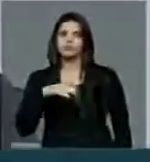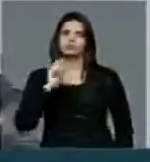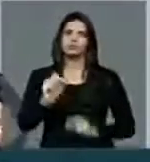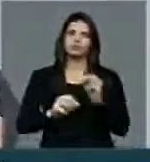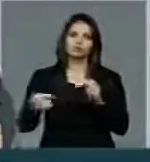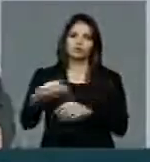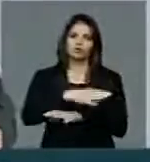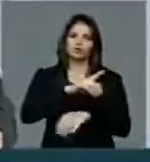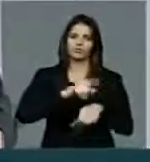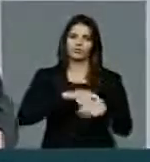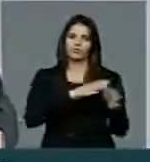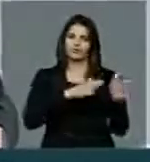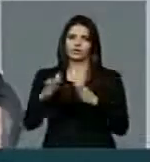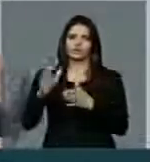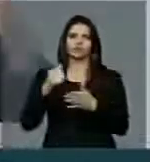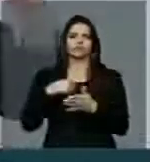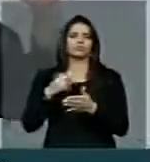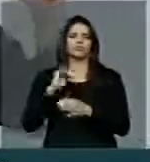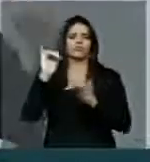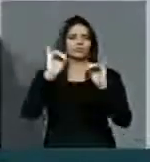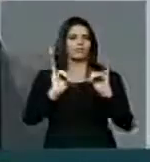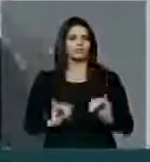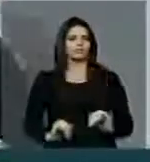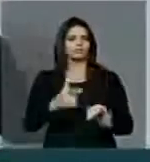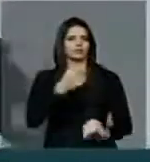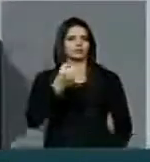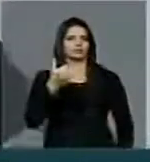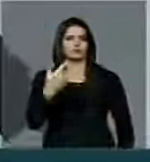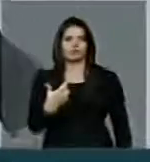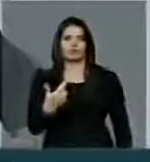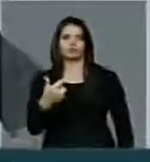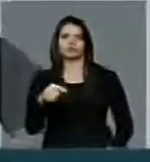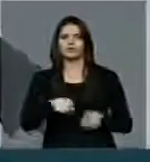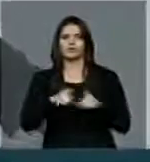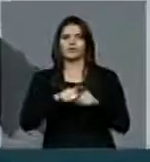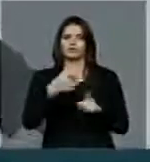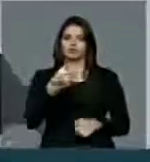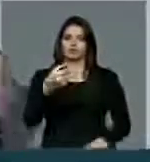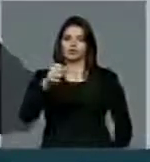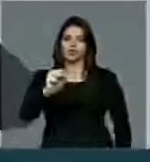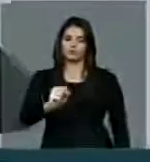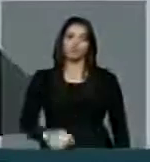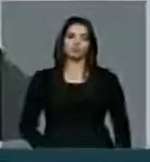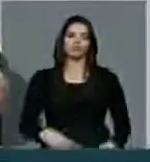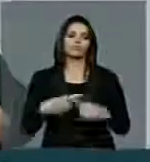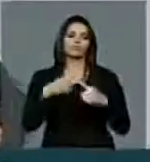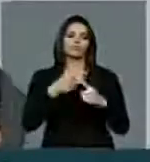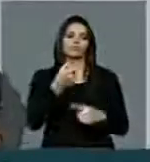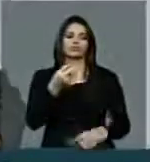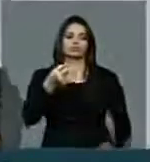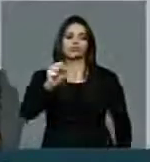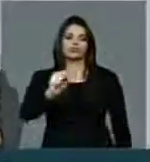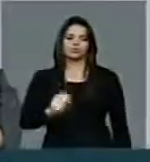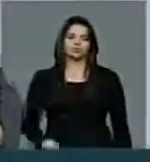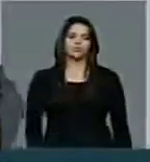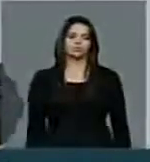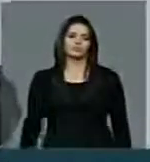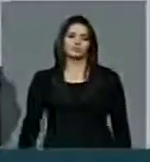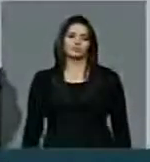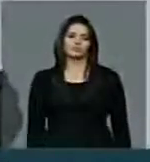novo período de aquisição de imagens, de 2012 e o de 2008. Por que o de 2008?